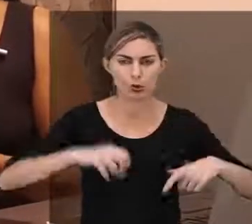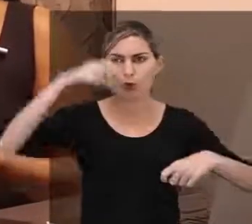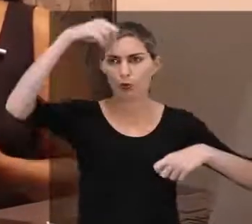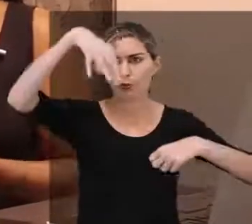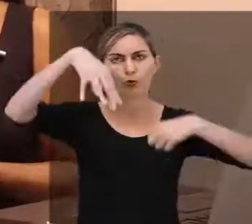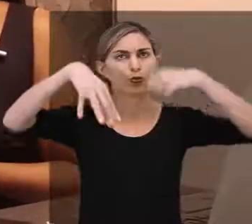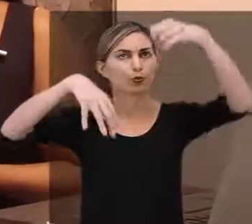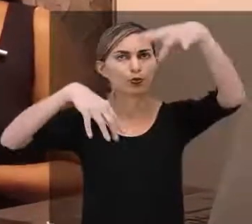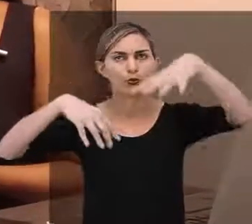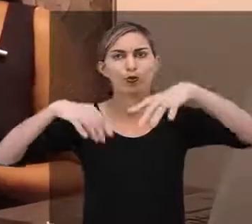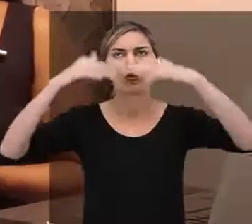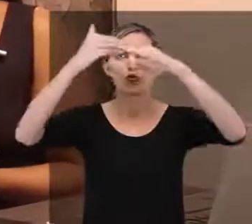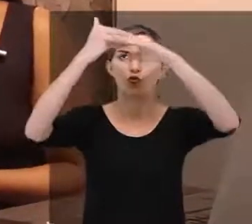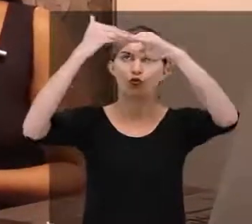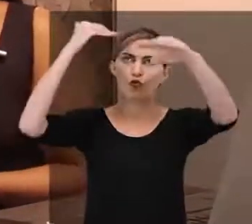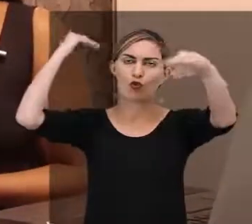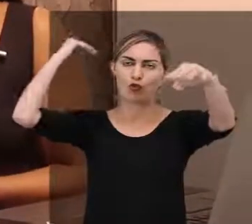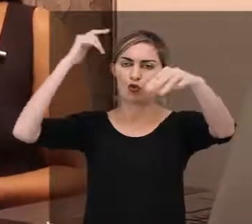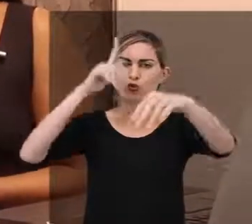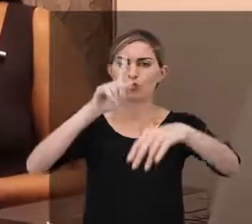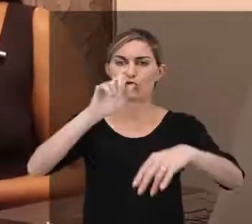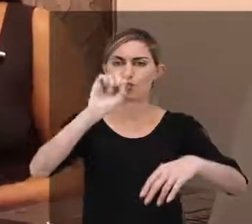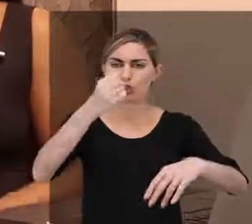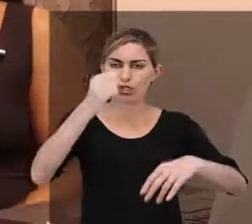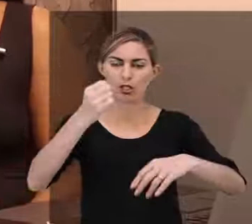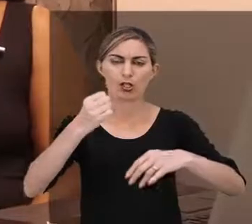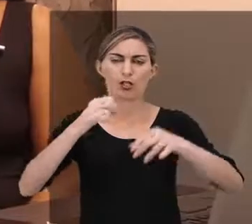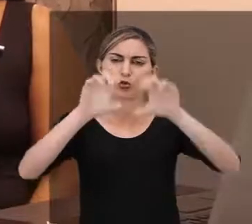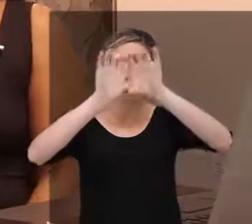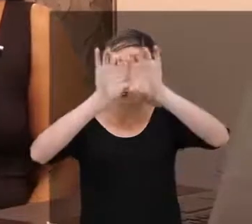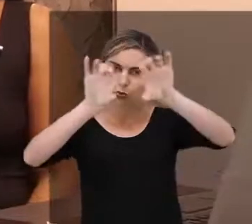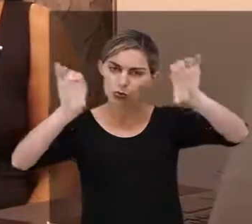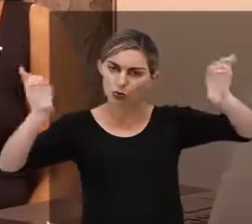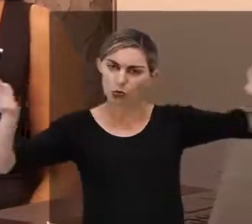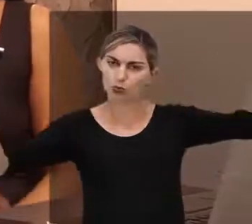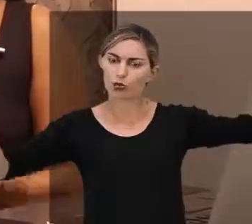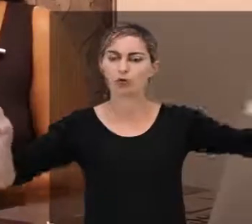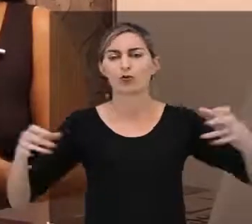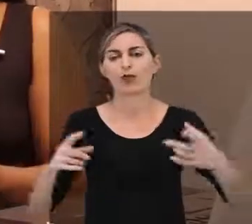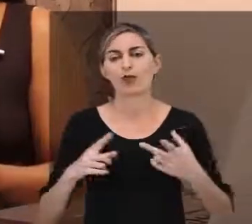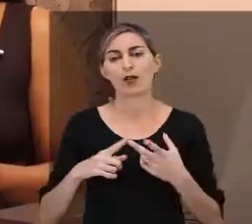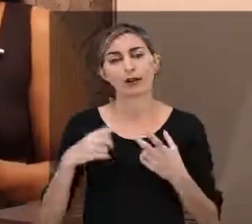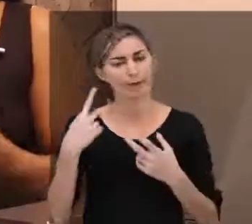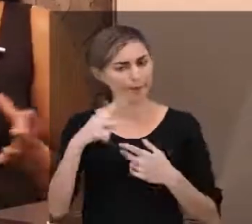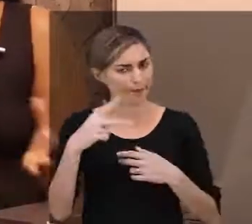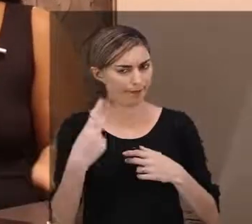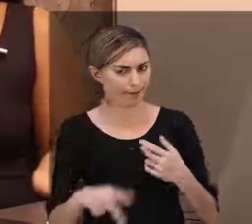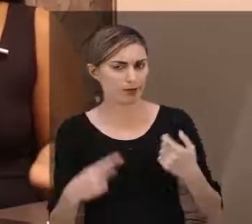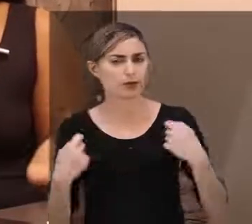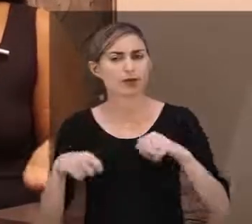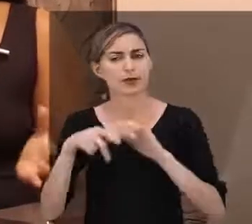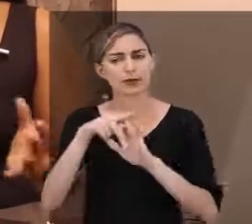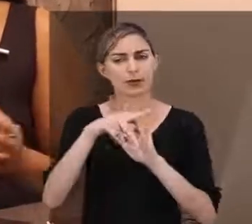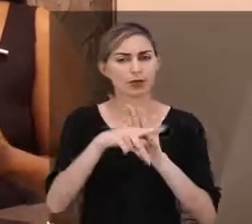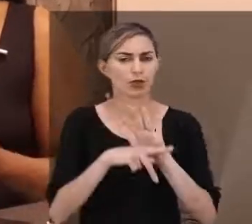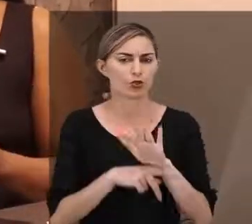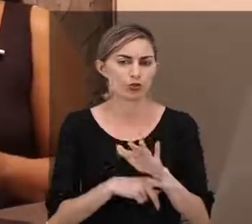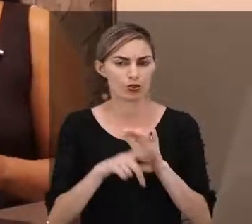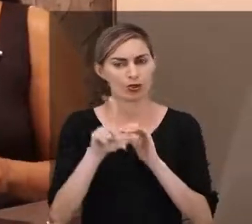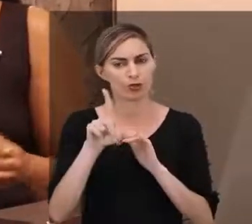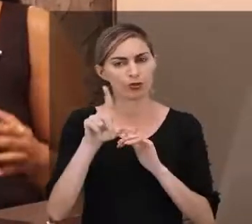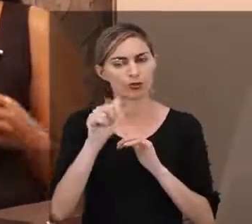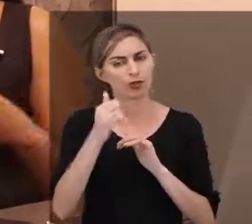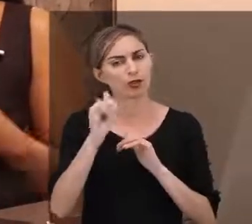luz, forro de gesso, pontos hidráulicos. E aí, para isso, o projeto de layout precisa